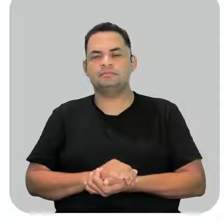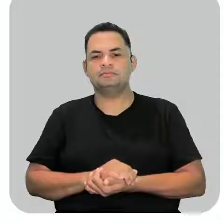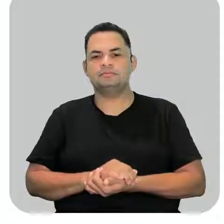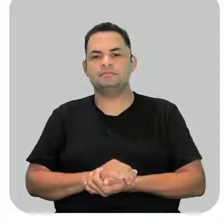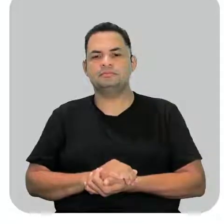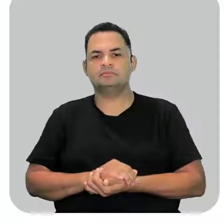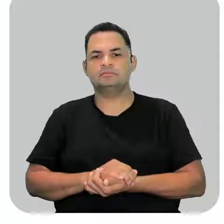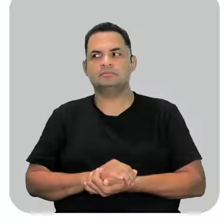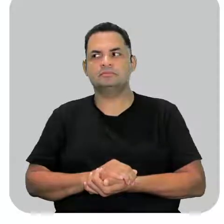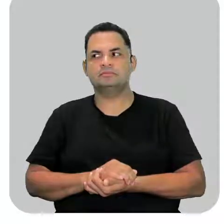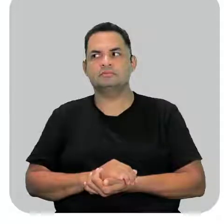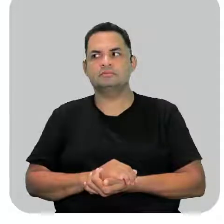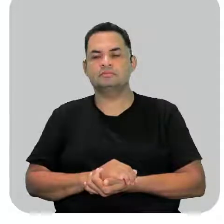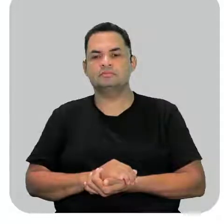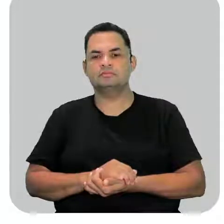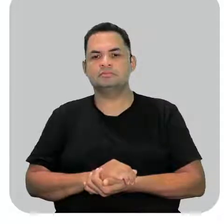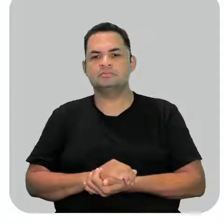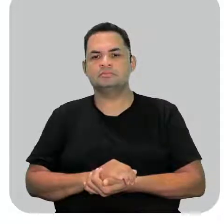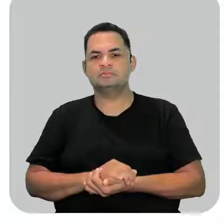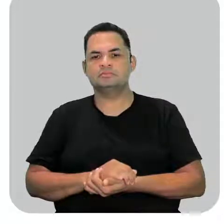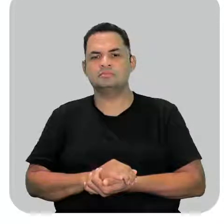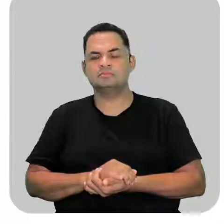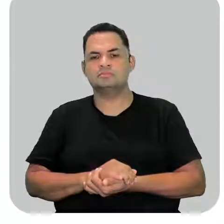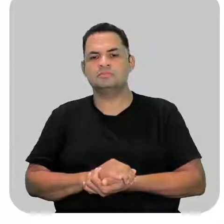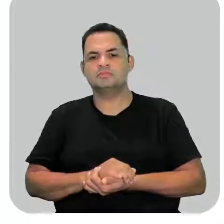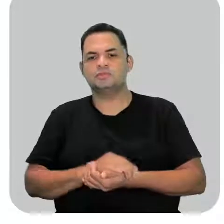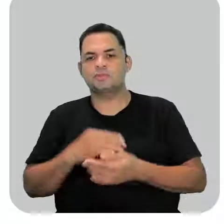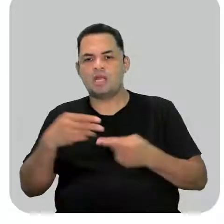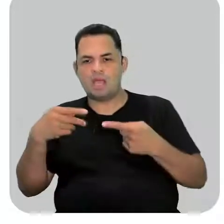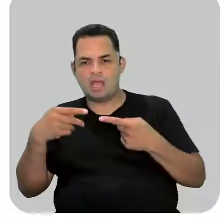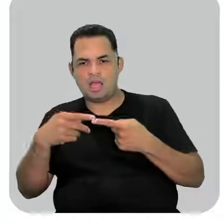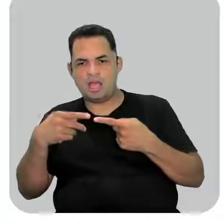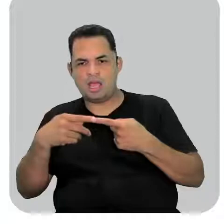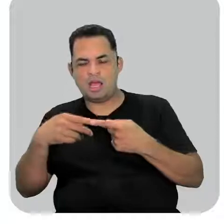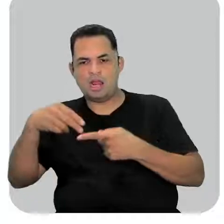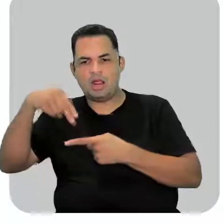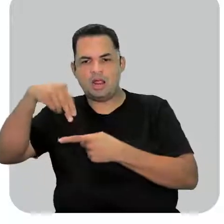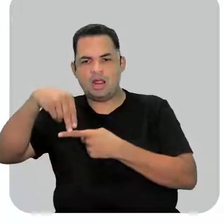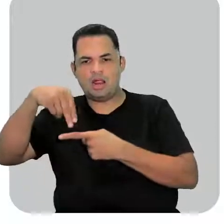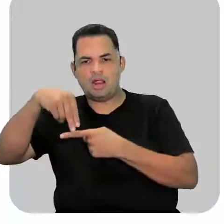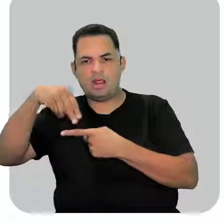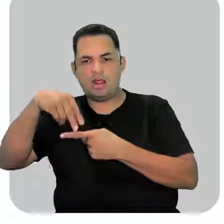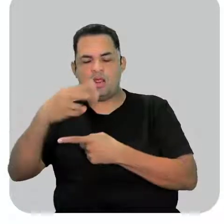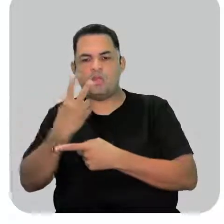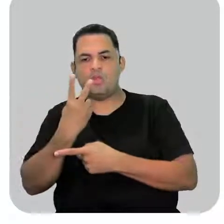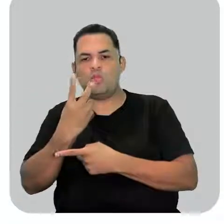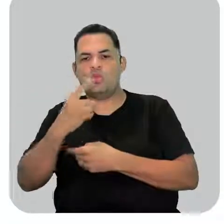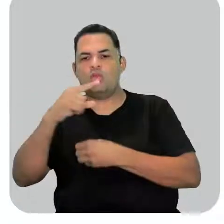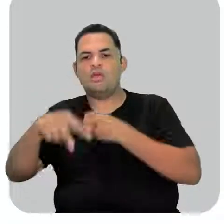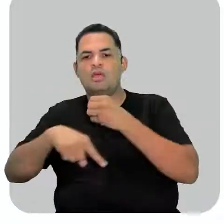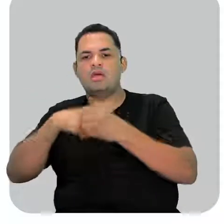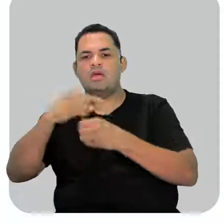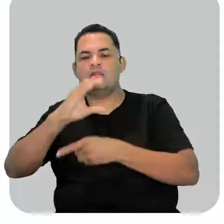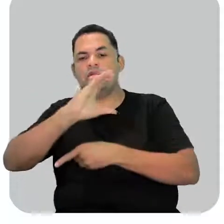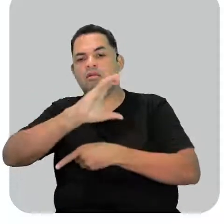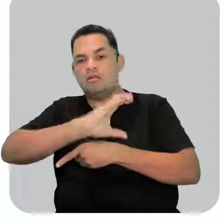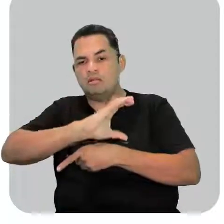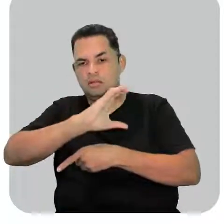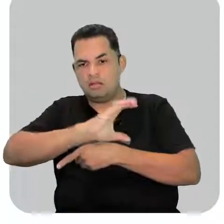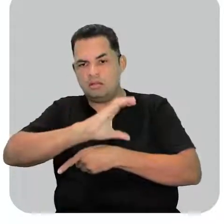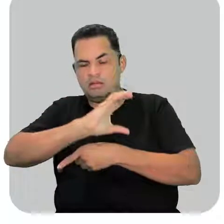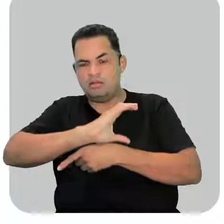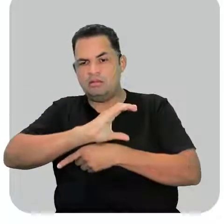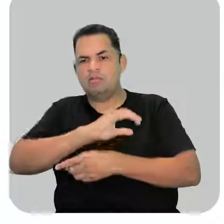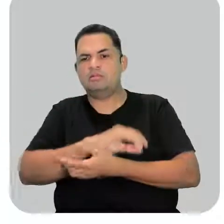Nesse caso, olha só, ligado ao nitrogênio nós temos 2 átomos de carbono, né? Ó, uma sequência de 2 átomos